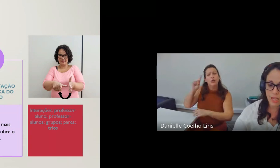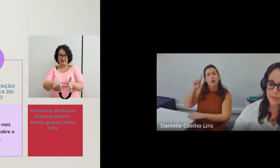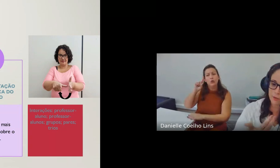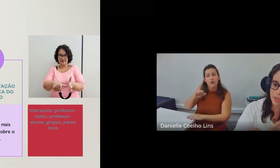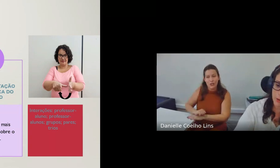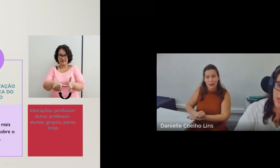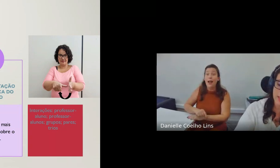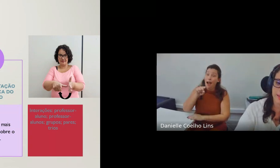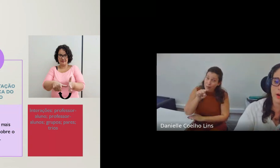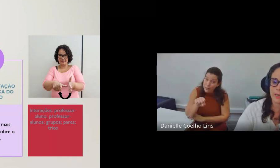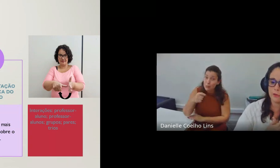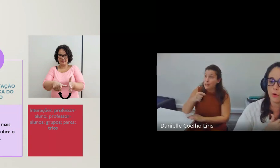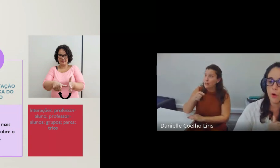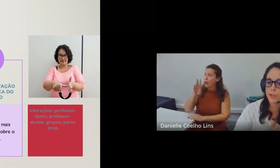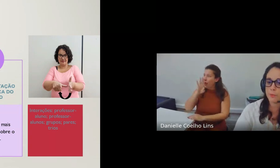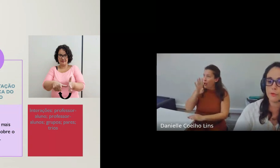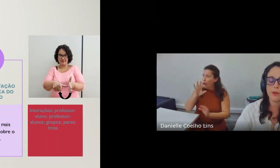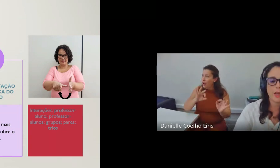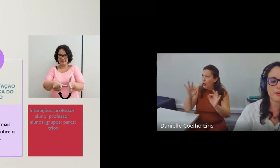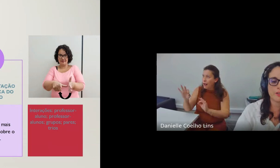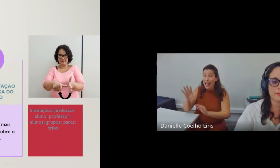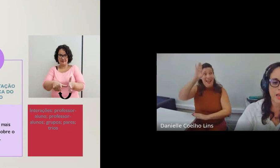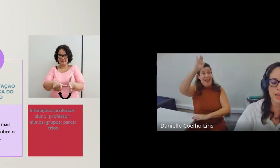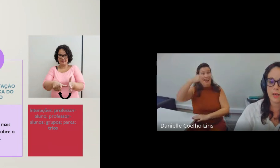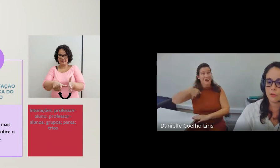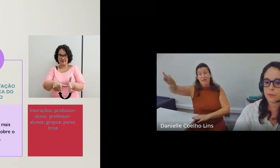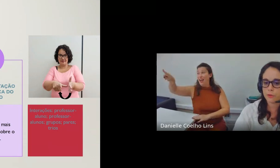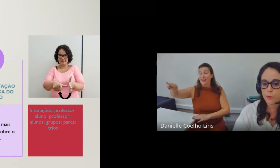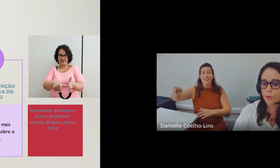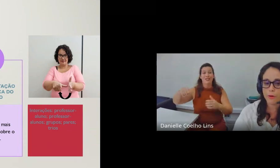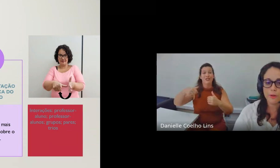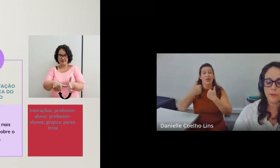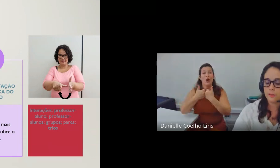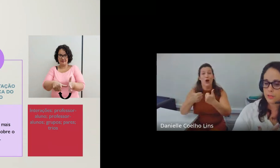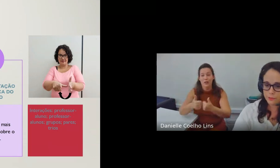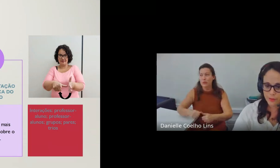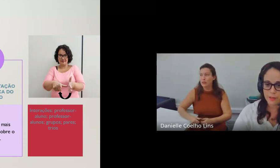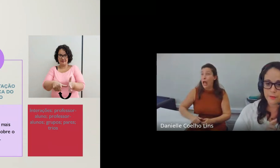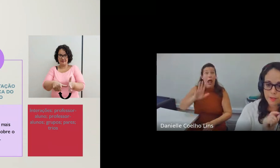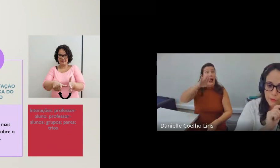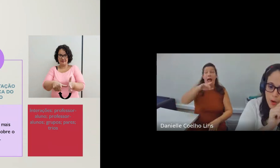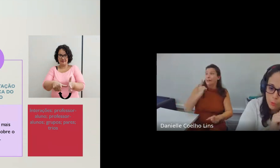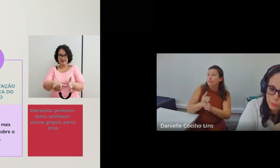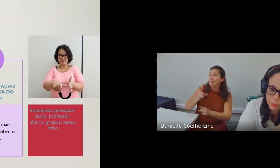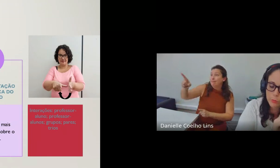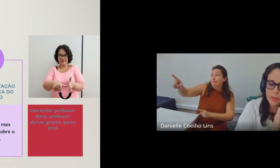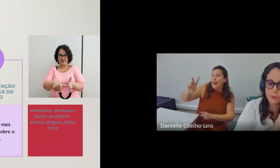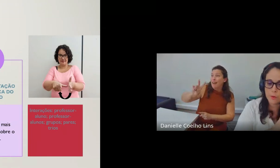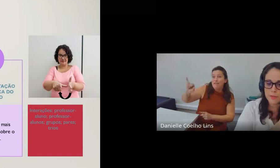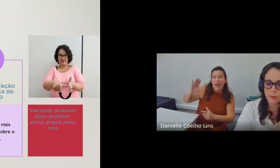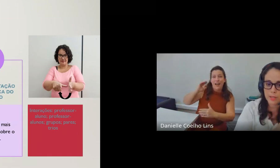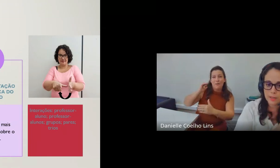E aí vocês têm que olhar e dizer, olha, é de ônibus, é de trem, é de metrô, enfim. Aí vocês focam